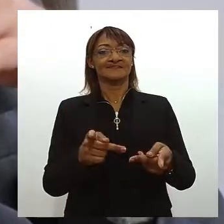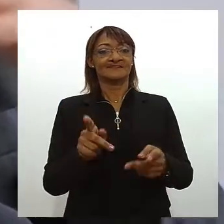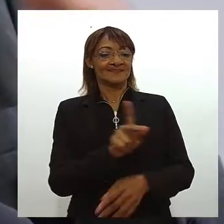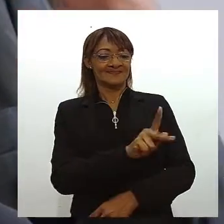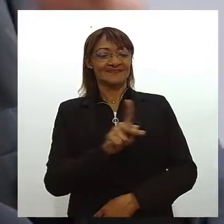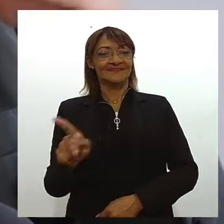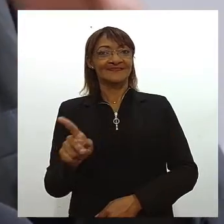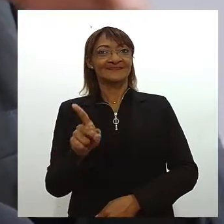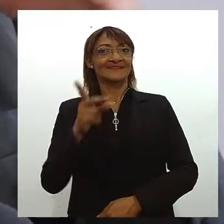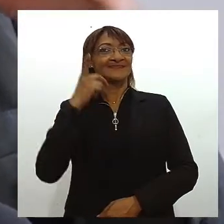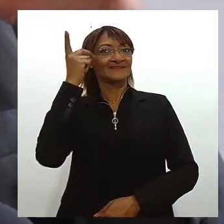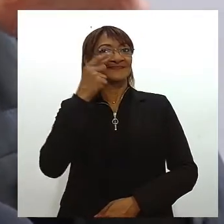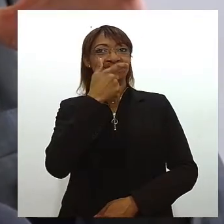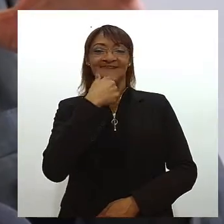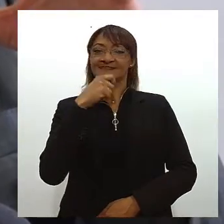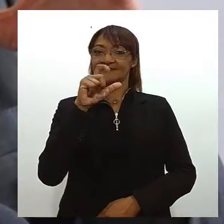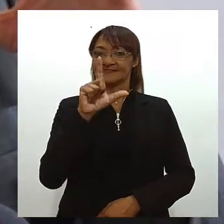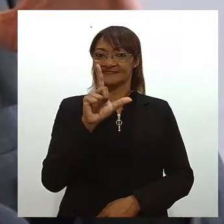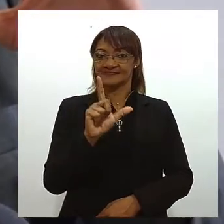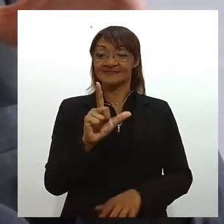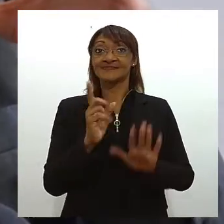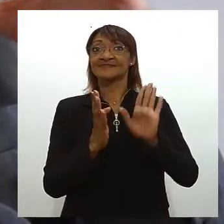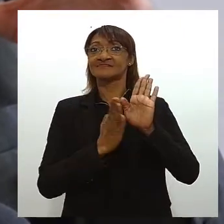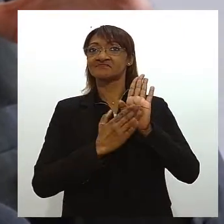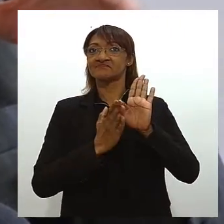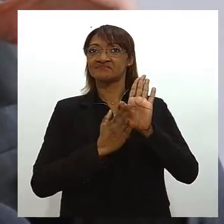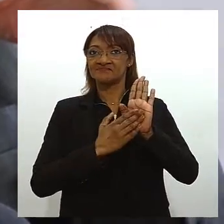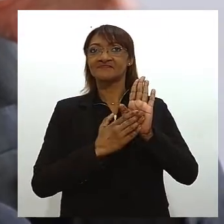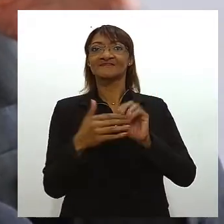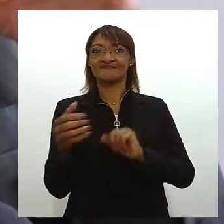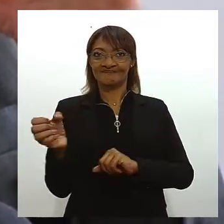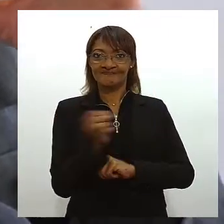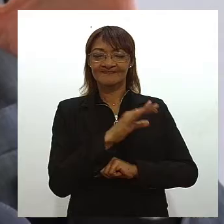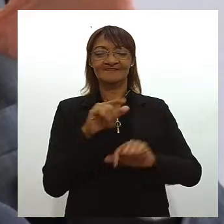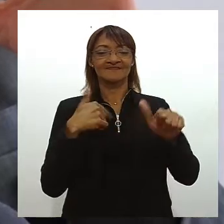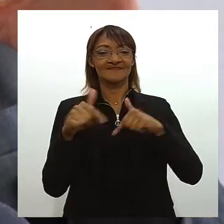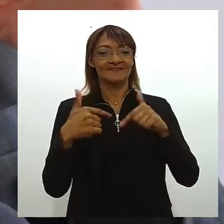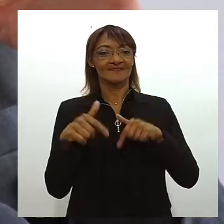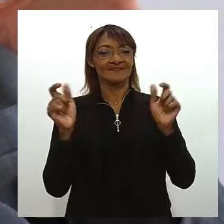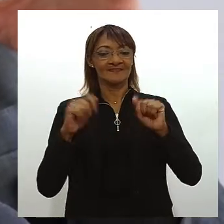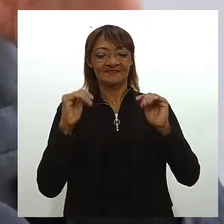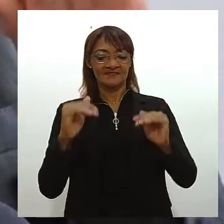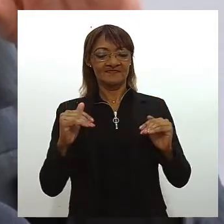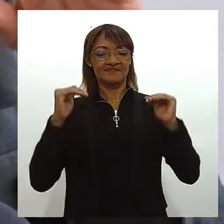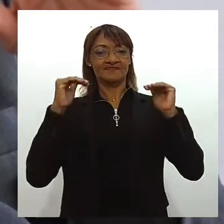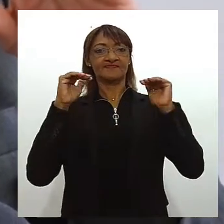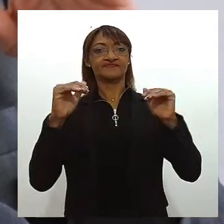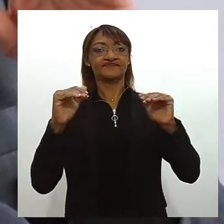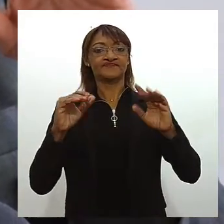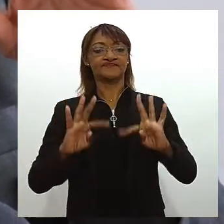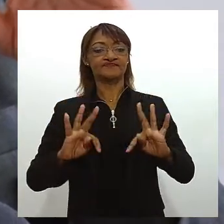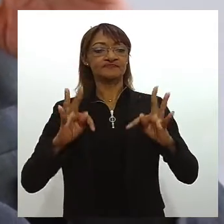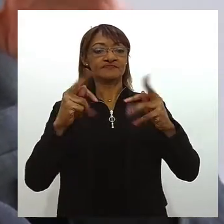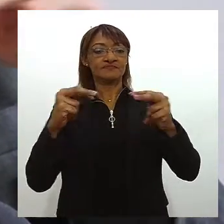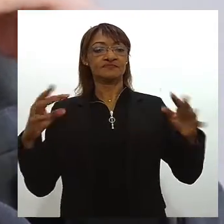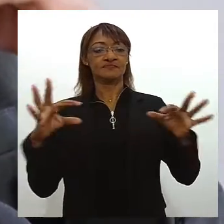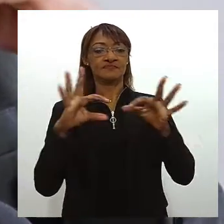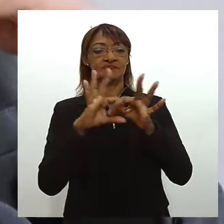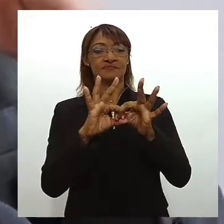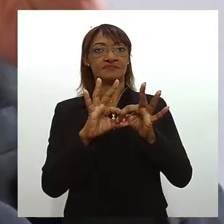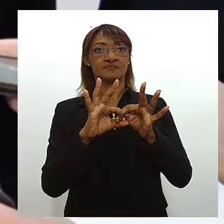ALESE, deputado Luciano Bispo, propôs novas ações para a promoção de um trabalho em conjunto entre as